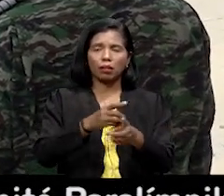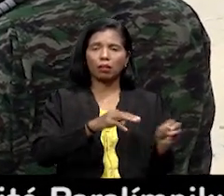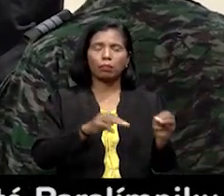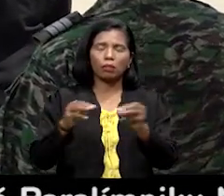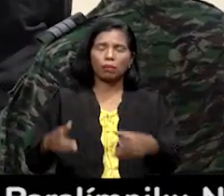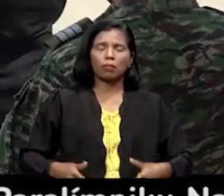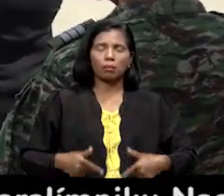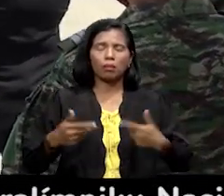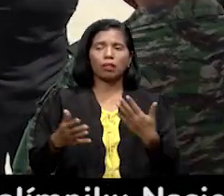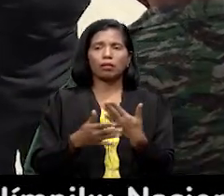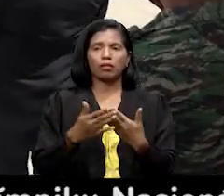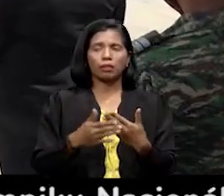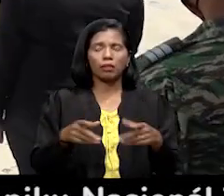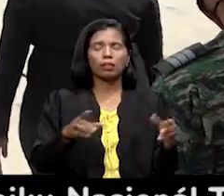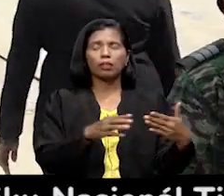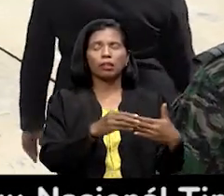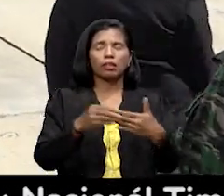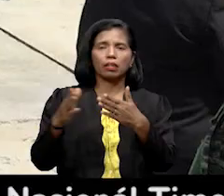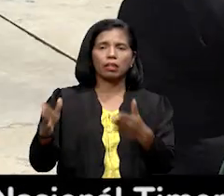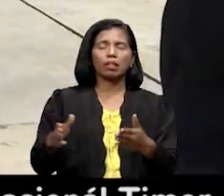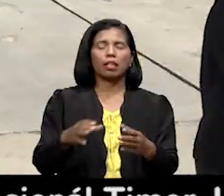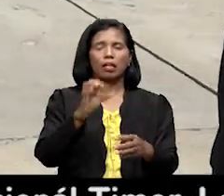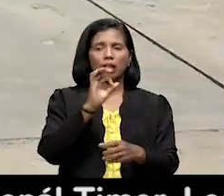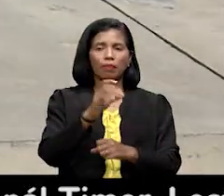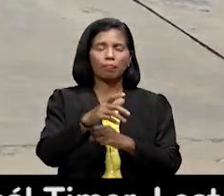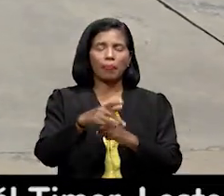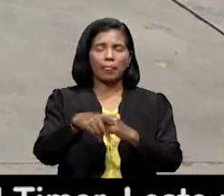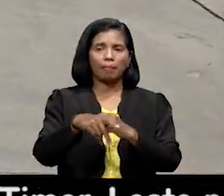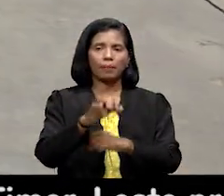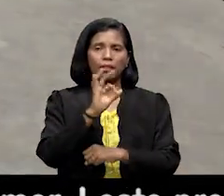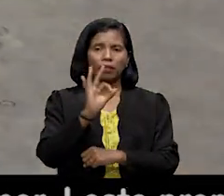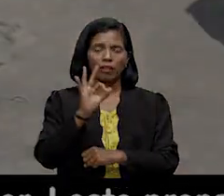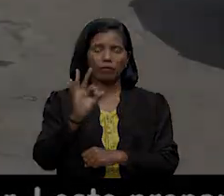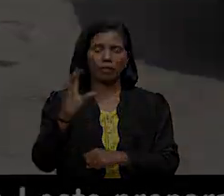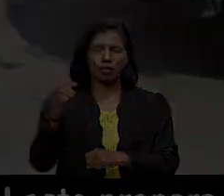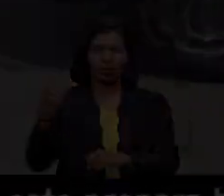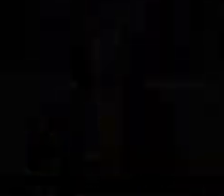maior general lidera FFDTL. Bem-vinda, Ximenes. GMN.